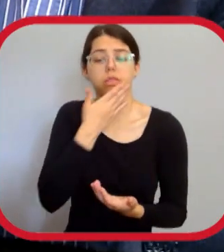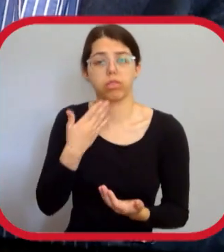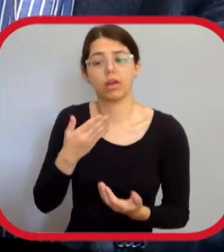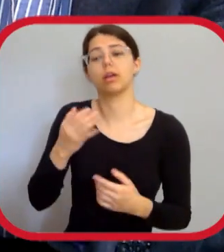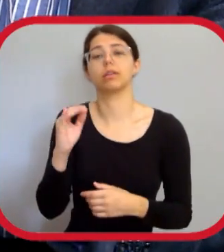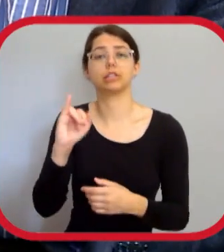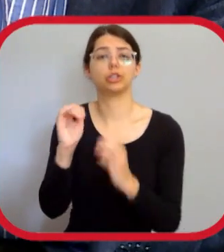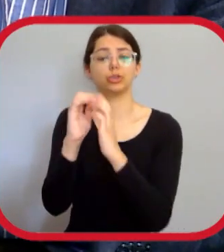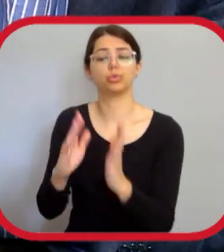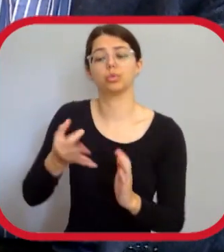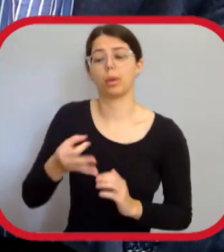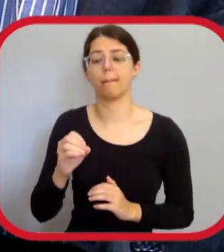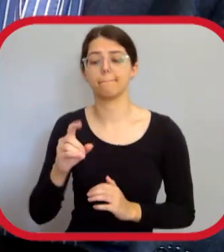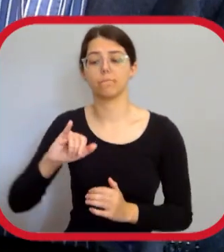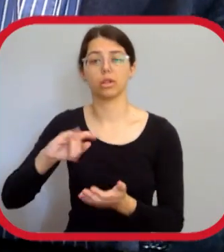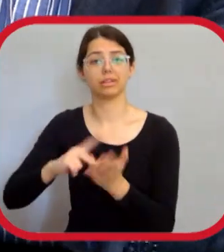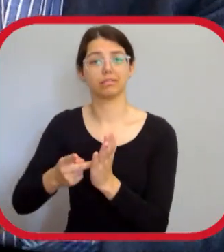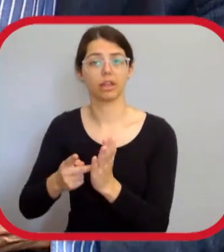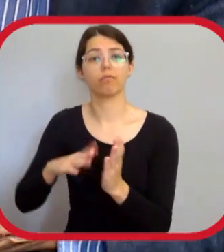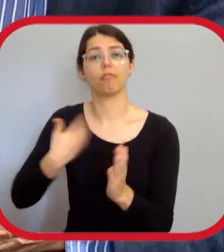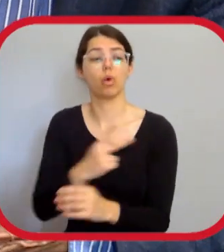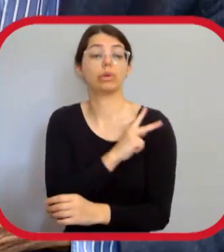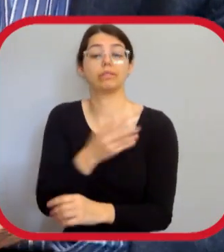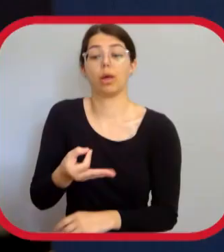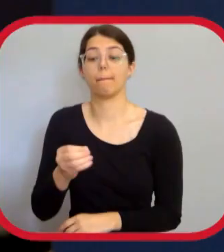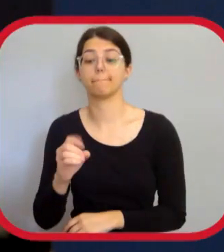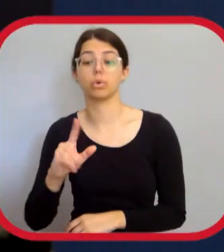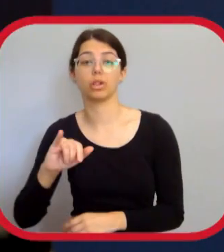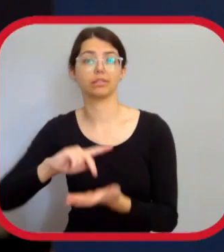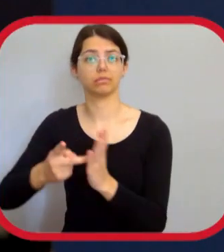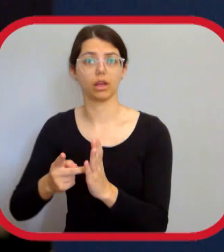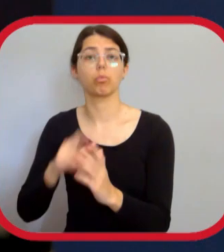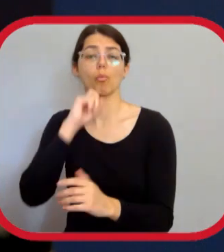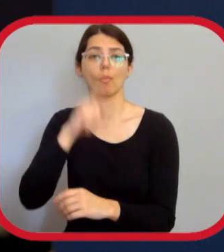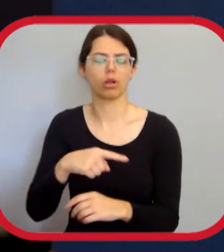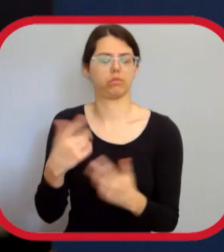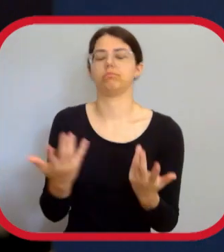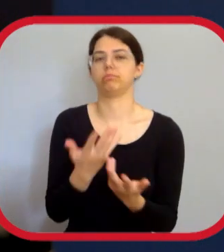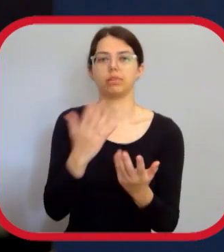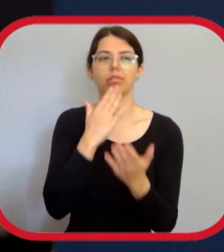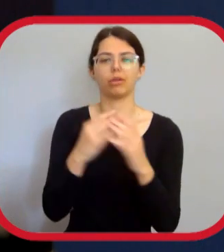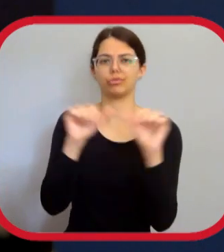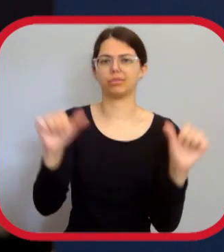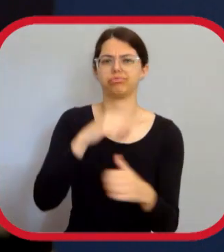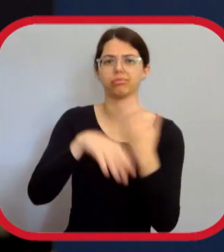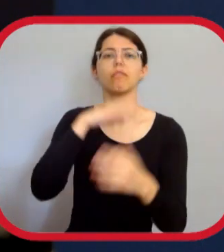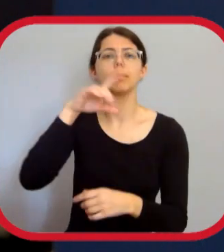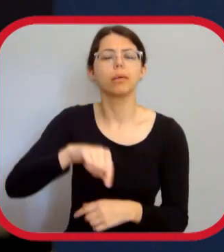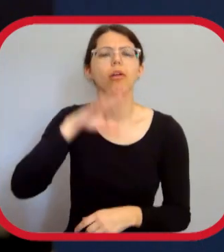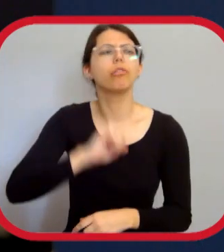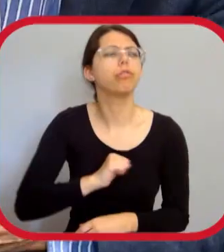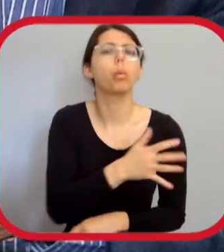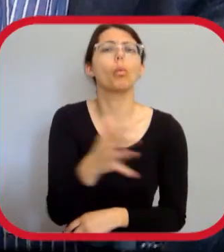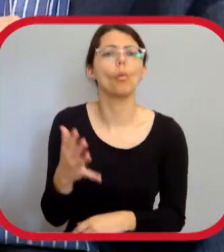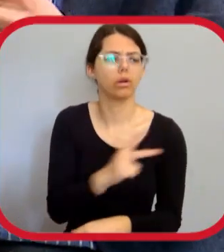de alguns institutos politécnicos passarem a universidades politécnicas, o que ainda vem criar mais confusão no sistema e praticamente